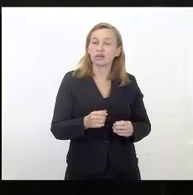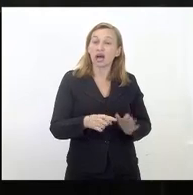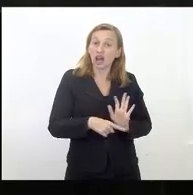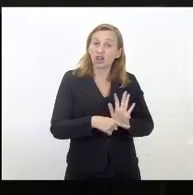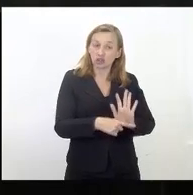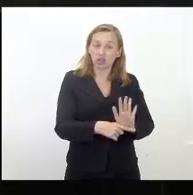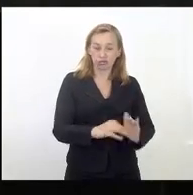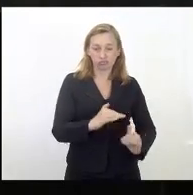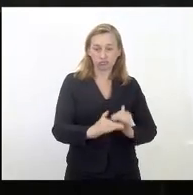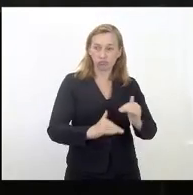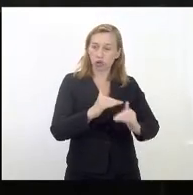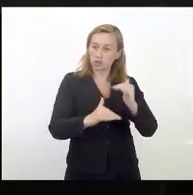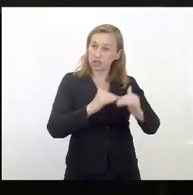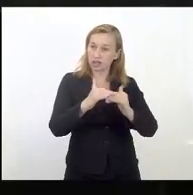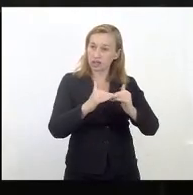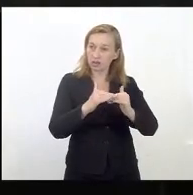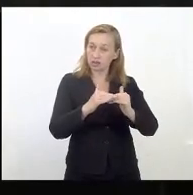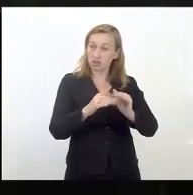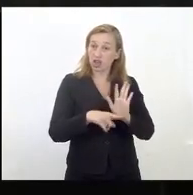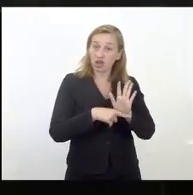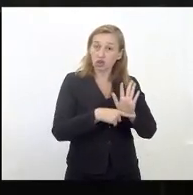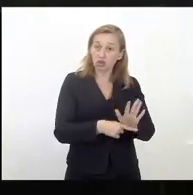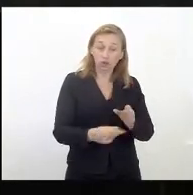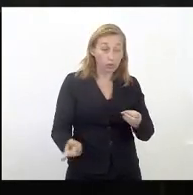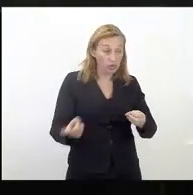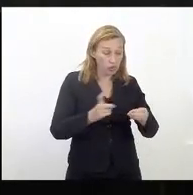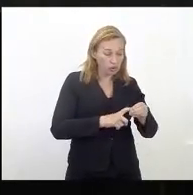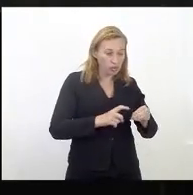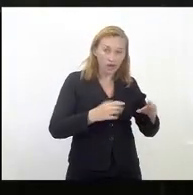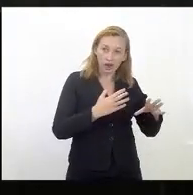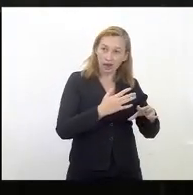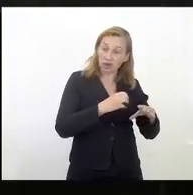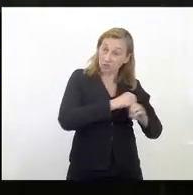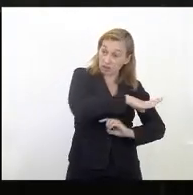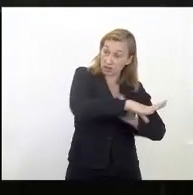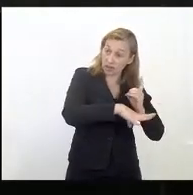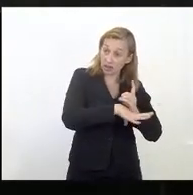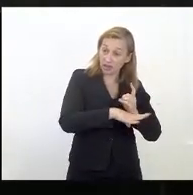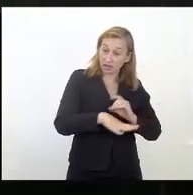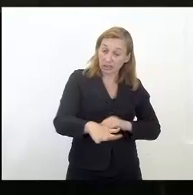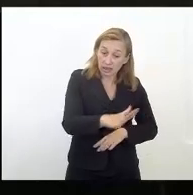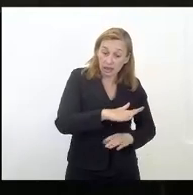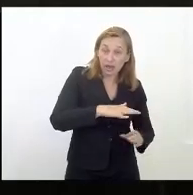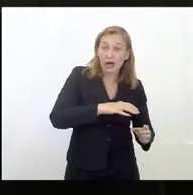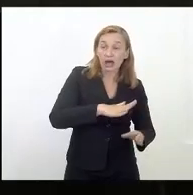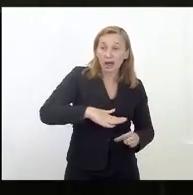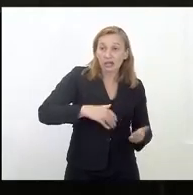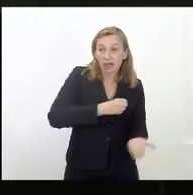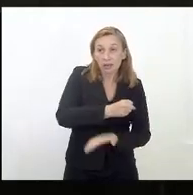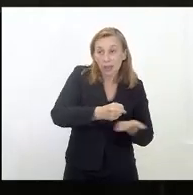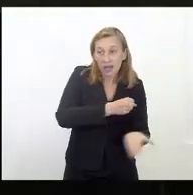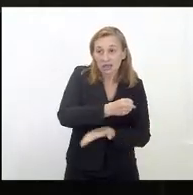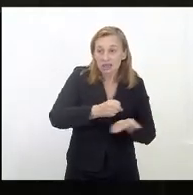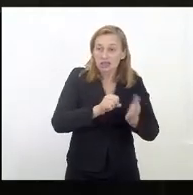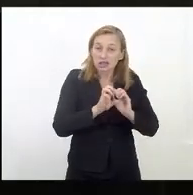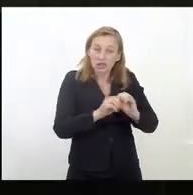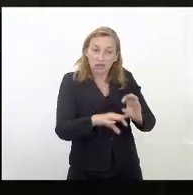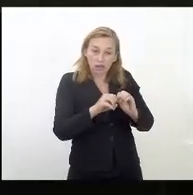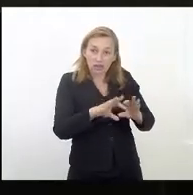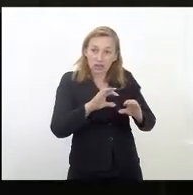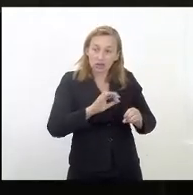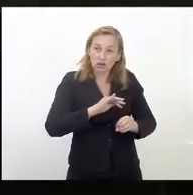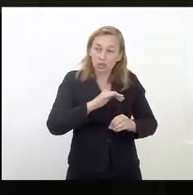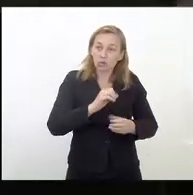processos de ressocialização que se baseia em né na educação que tem um povo Pilar como